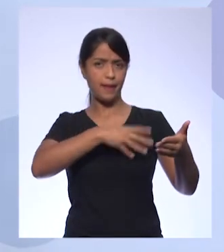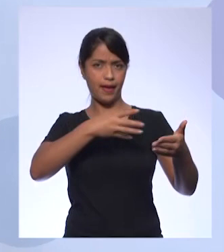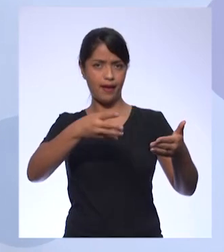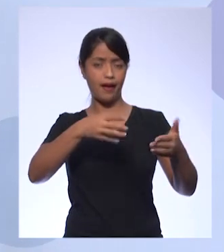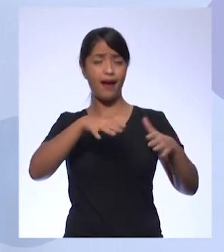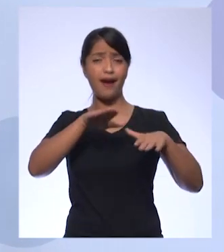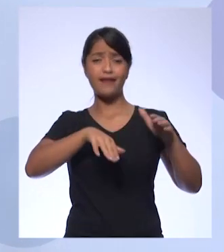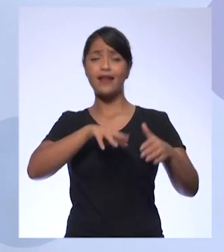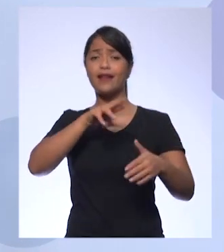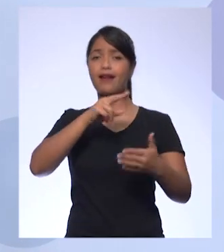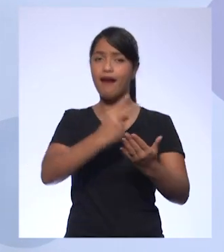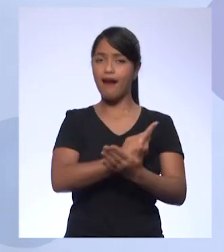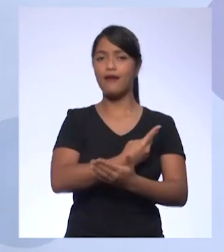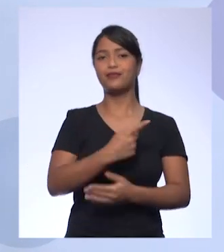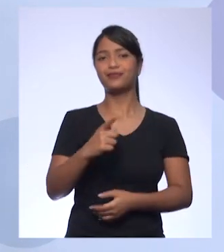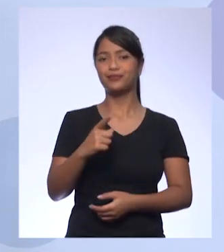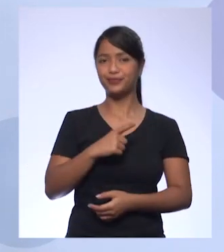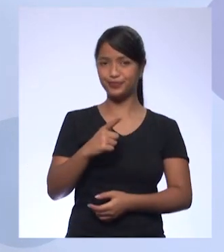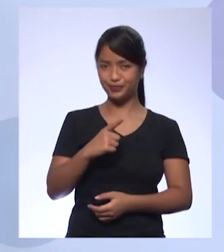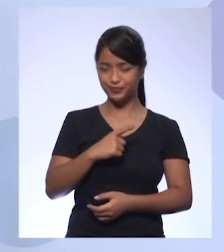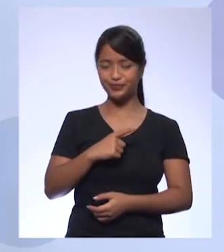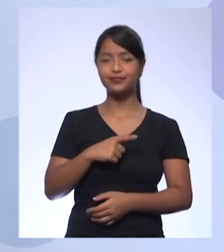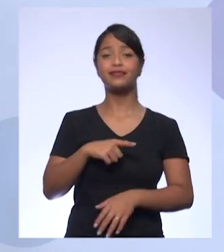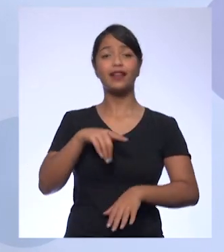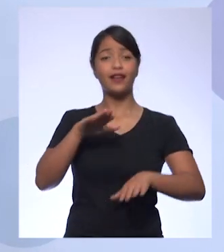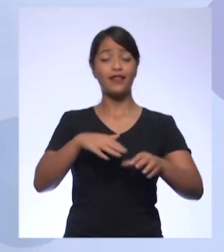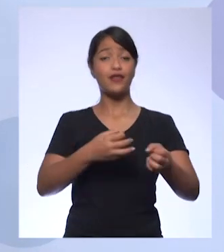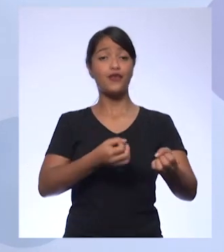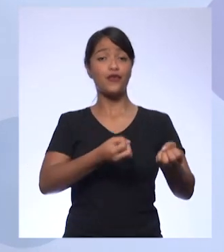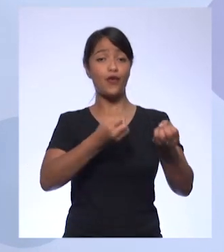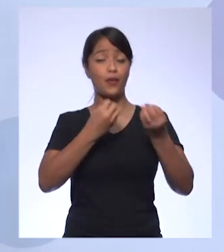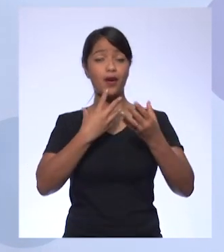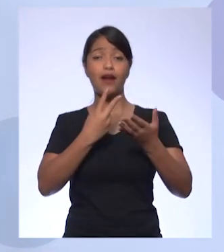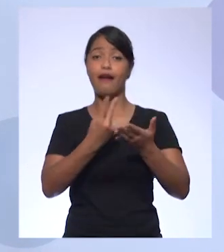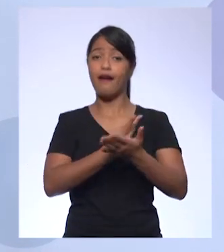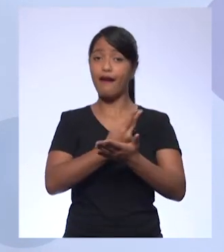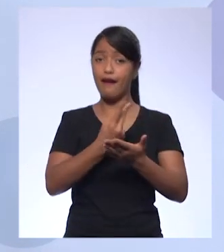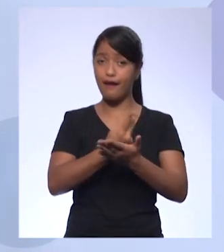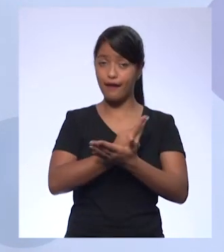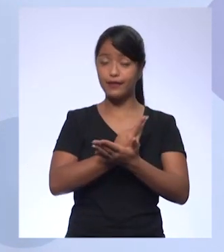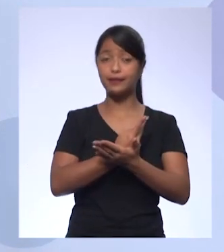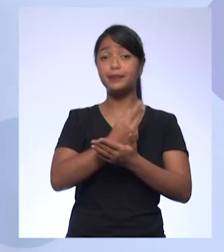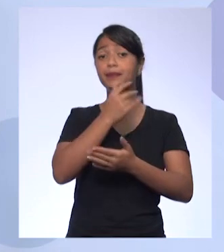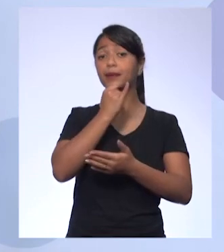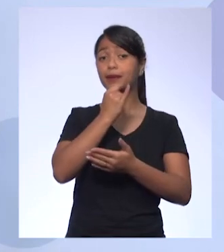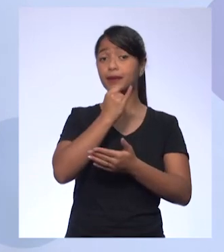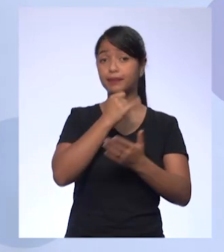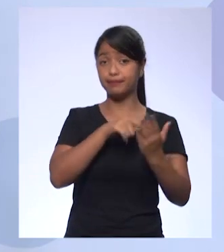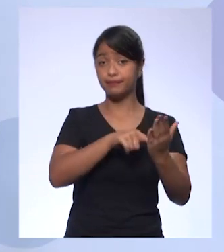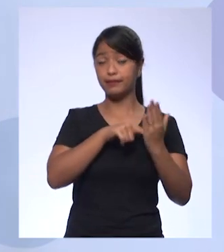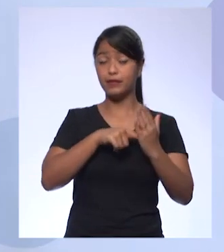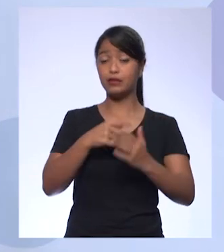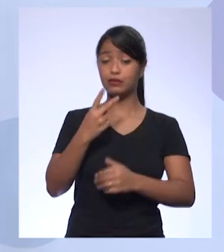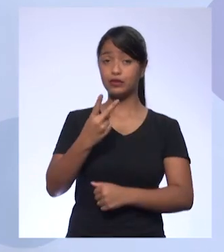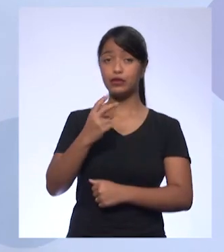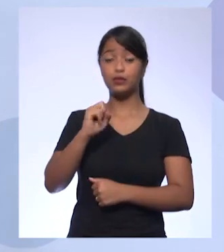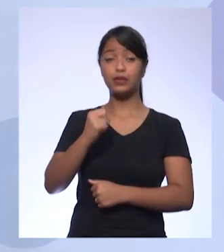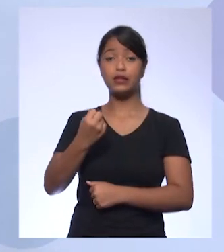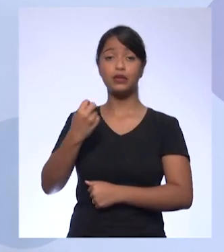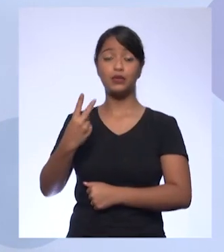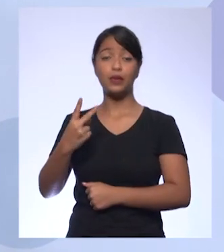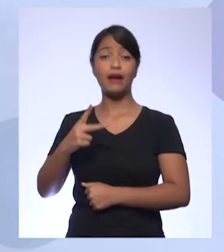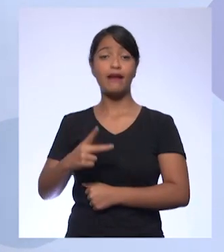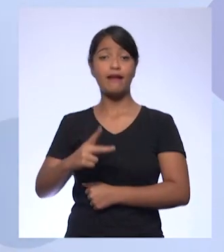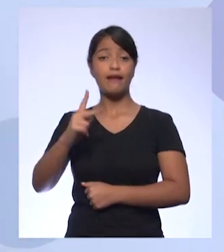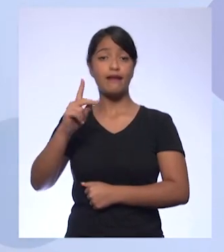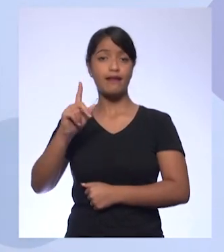um erro, né? E a informação lá correta deveria ser, sei lá, 282 quilocalorias.